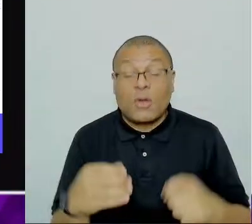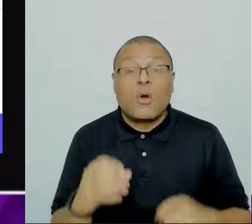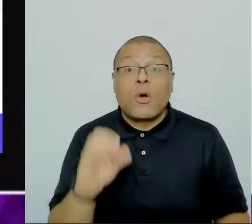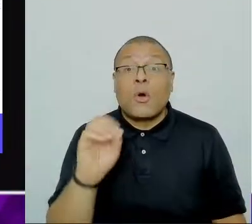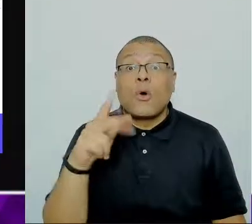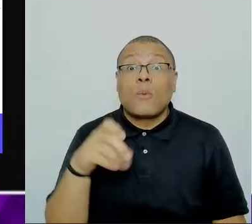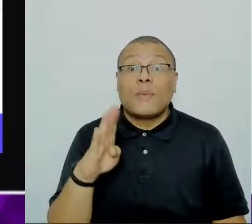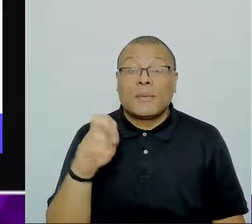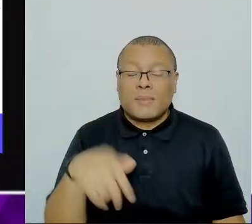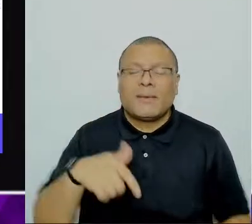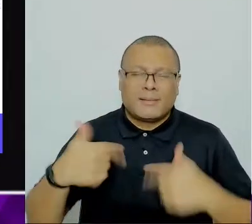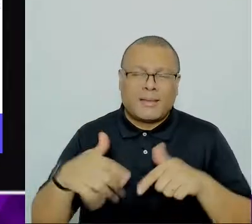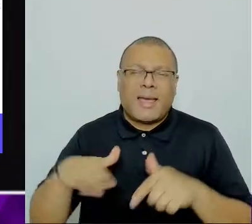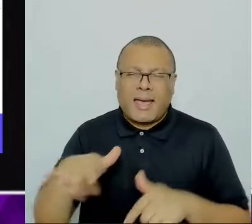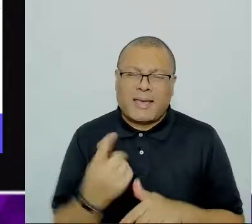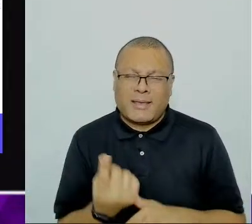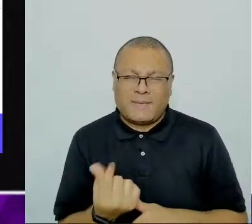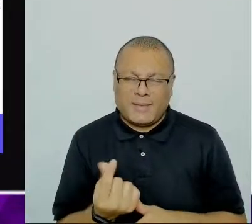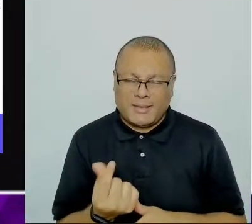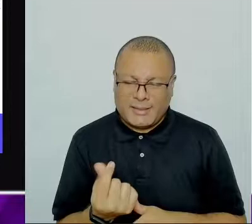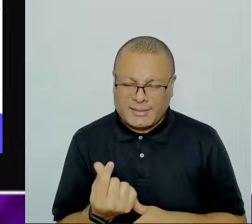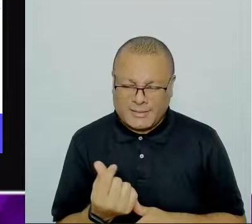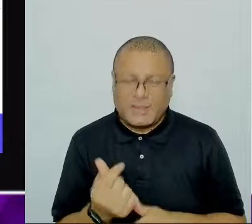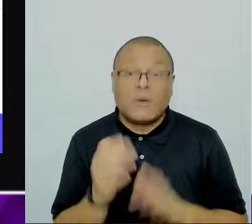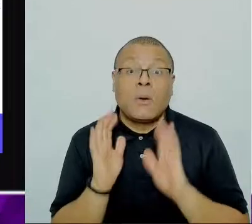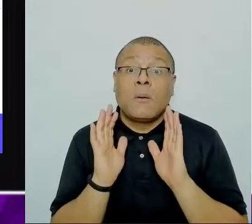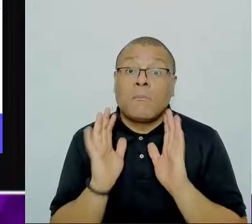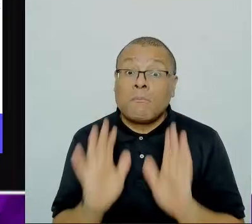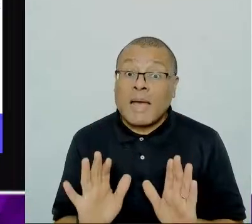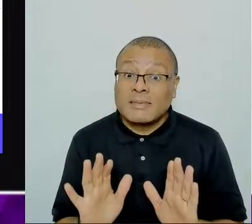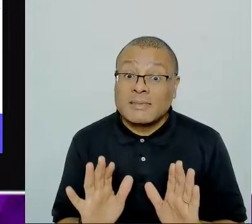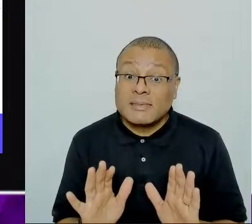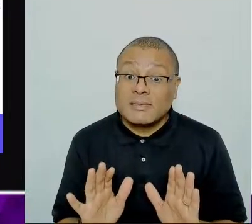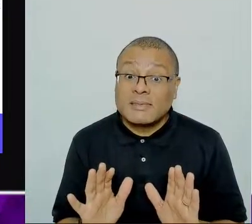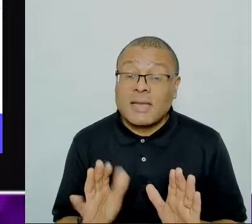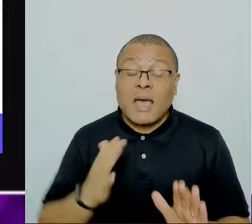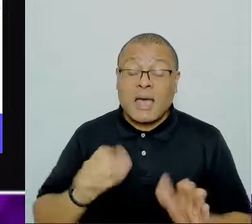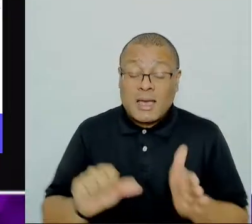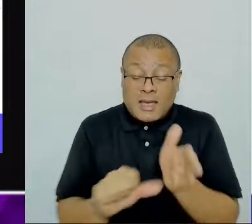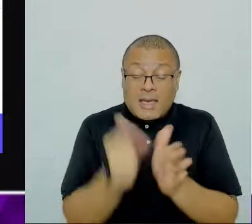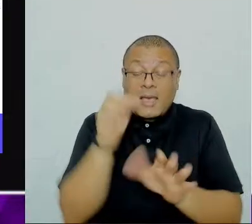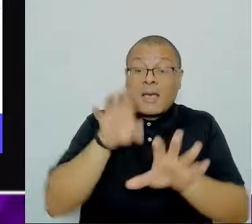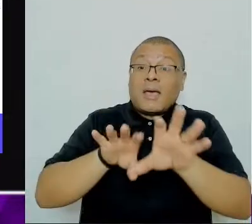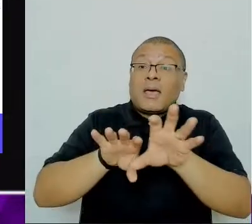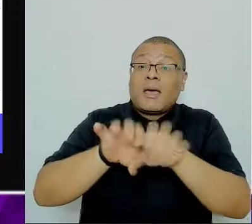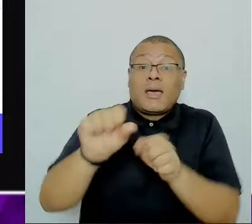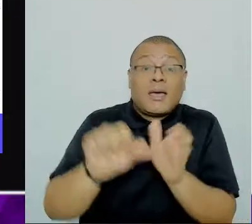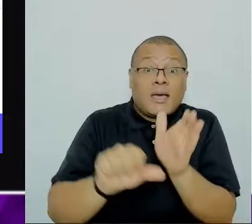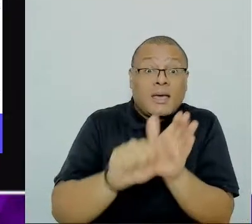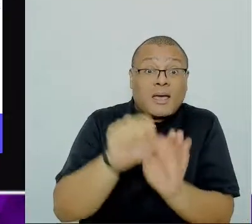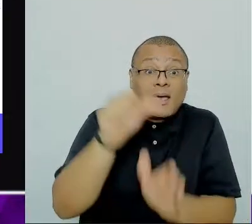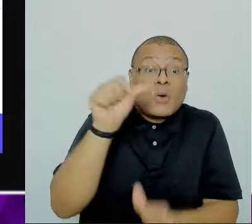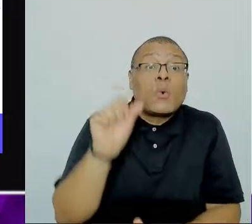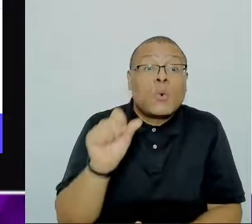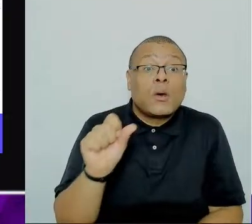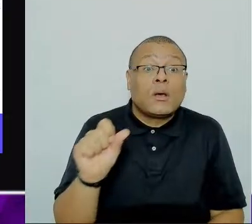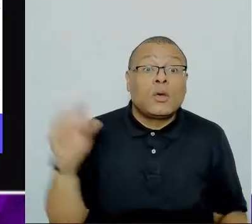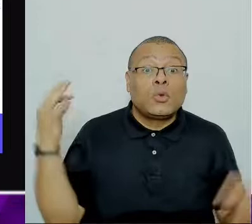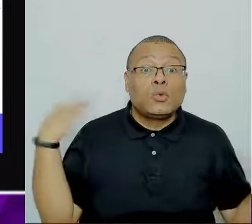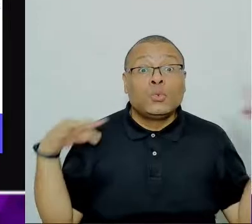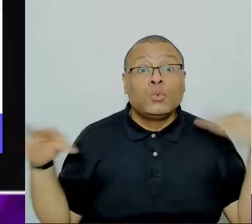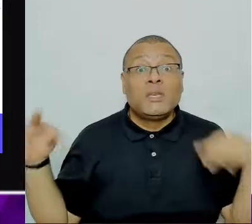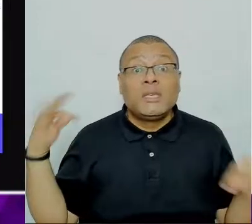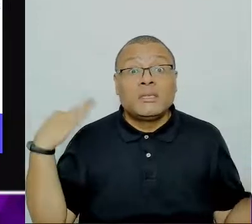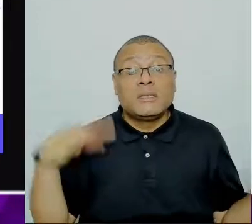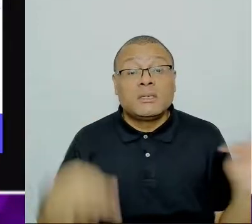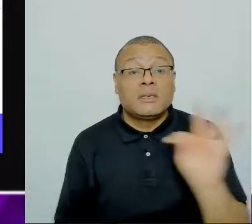no mercado financeiro, trabalha no mercado financeiro, mas a minha primeira formação, minha primeira graduação foi em turismo. Quer dizer, nada a ver com o que eu